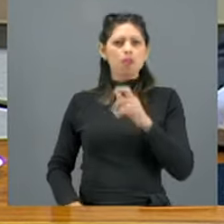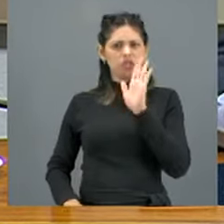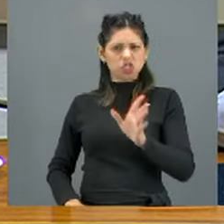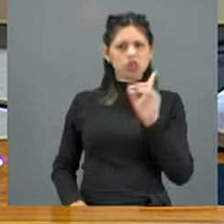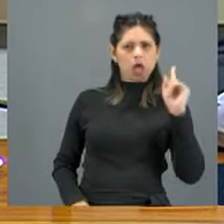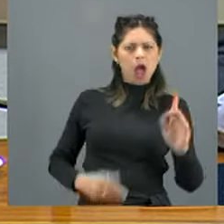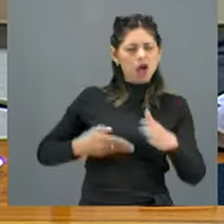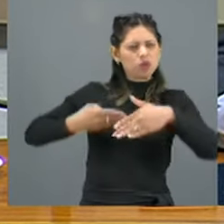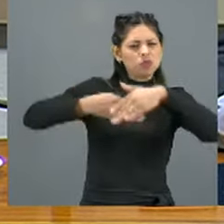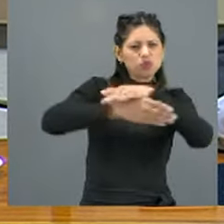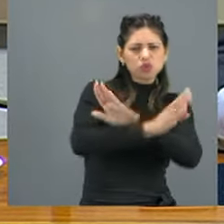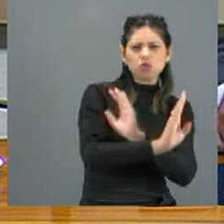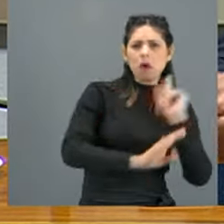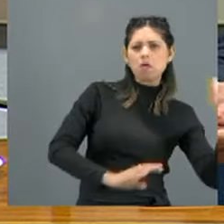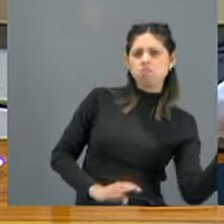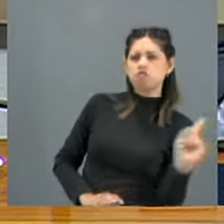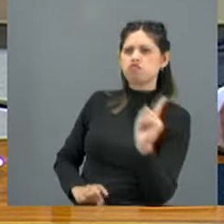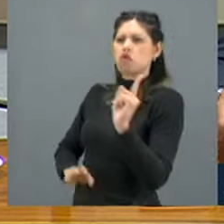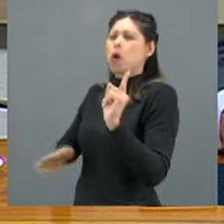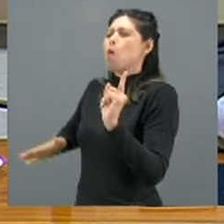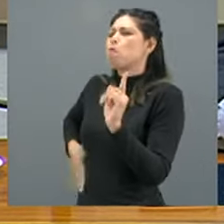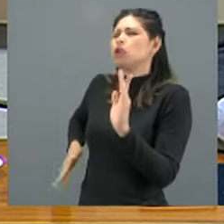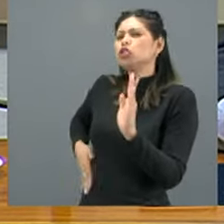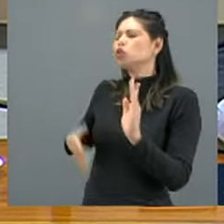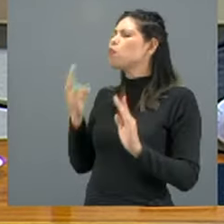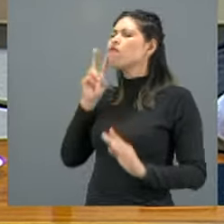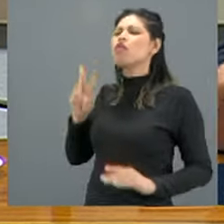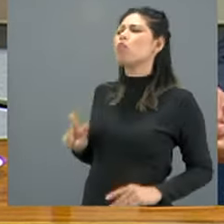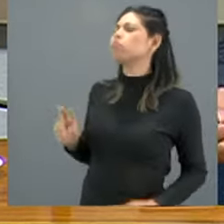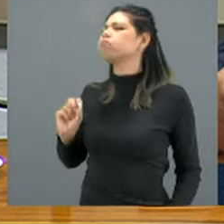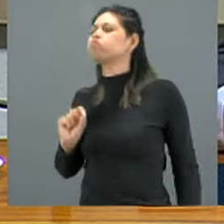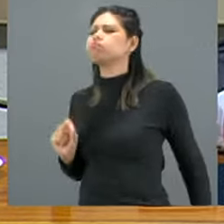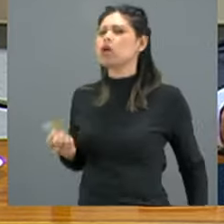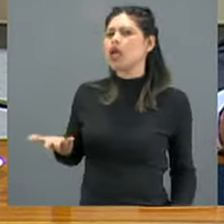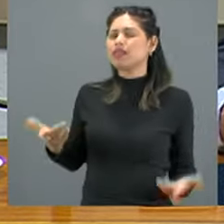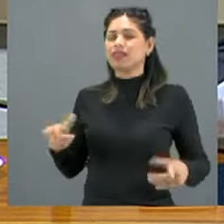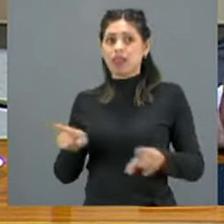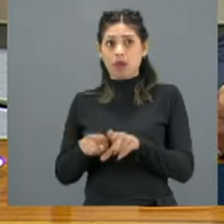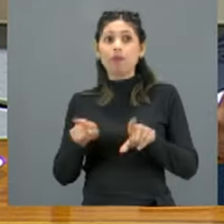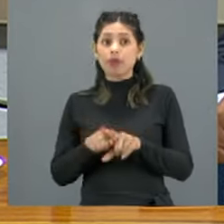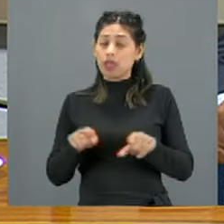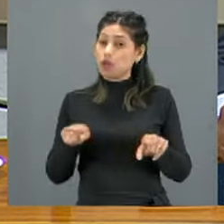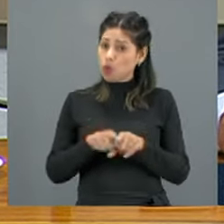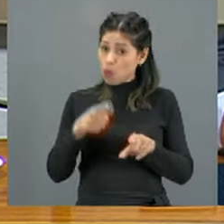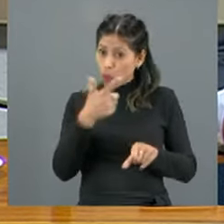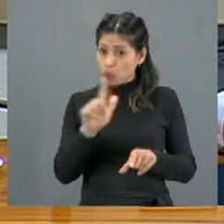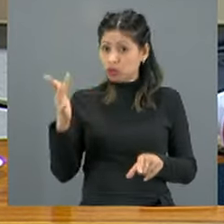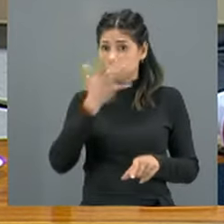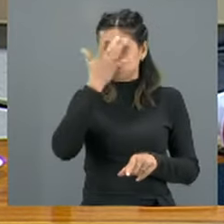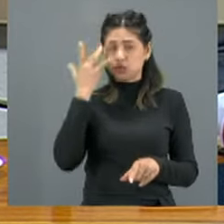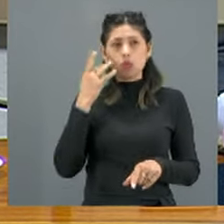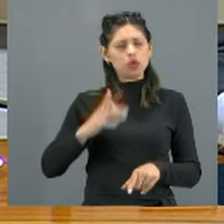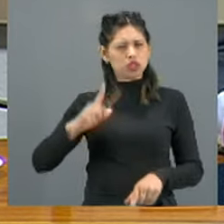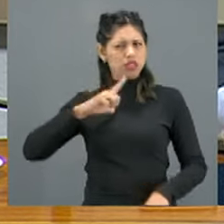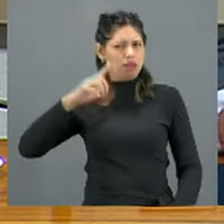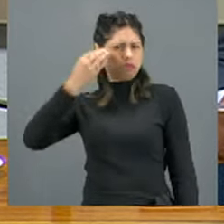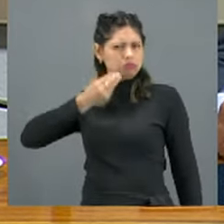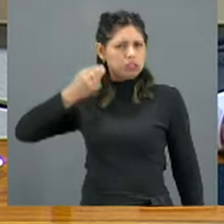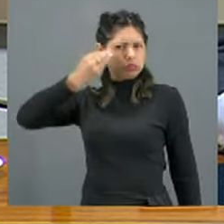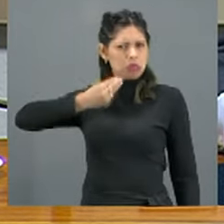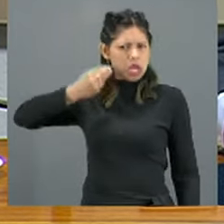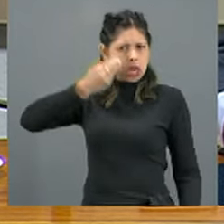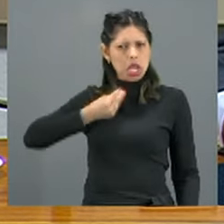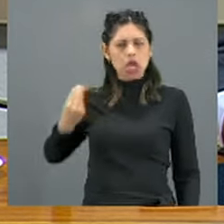bandido, como é o caso do hoje senador Stevenson, que veio da polícia, acostumado a enfrentar